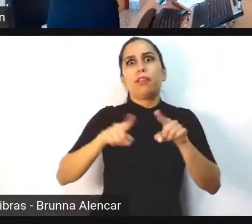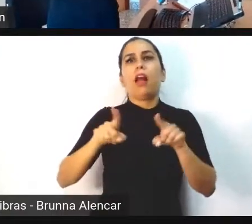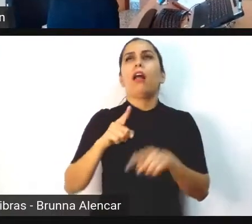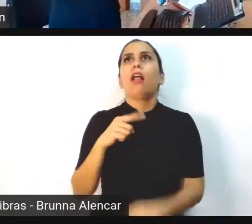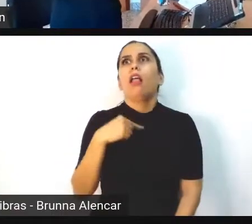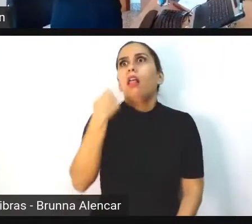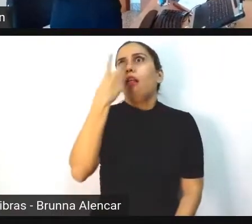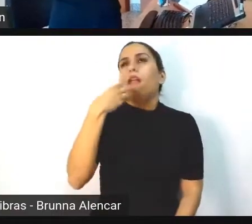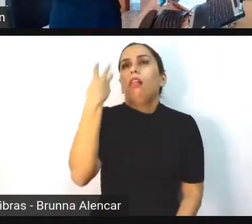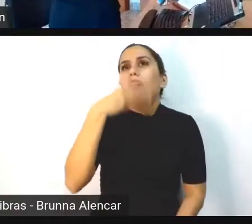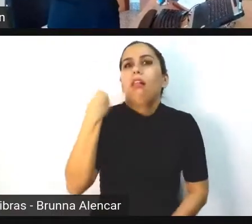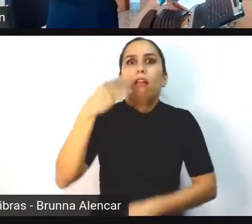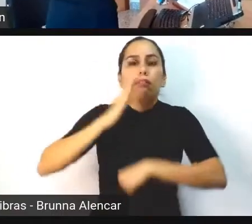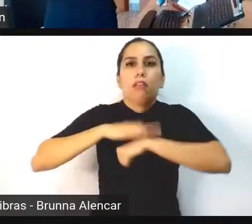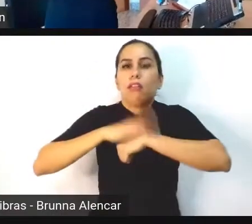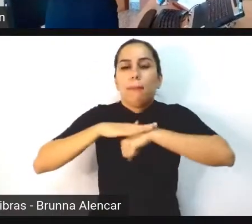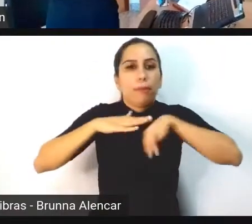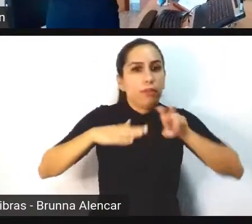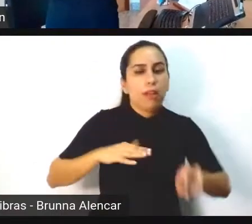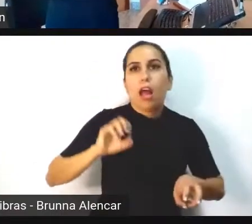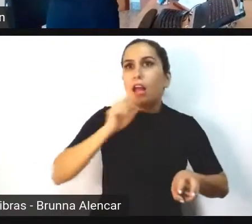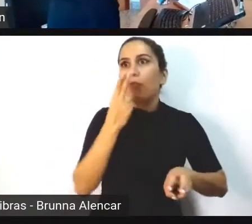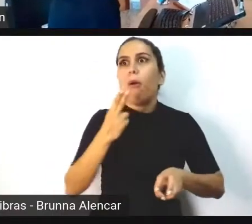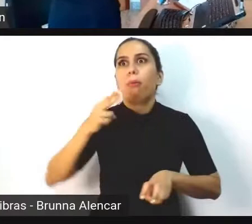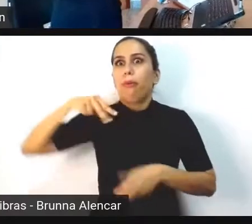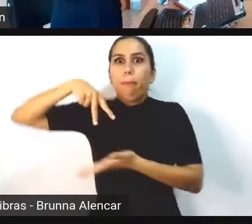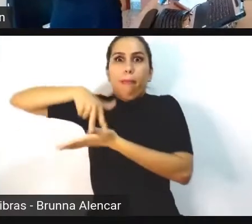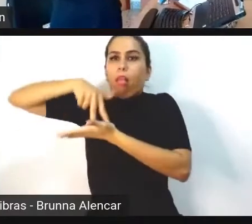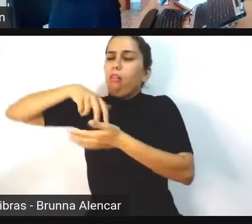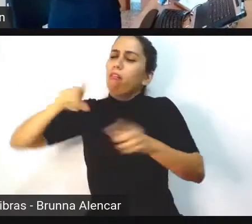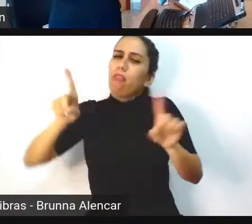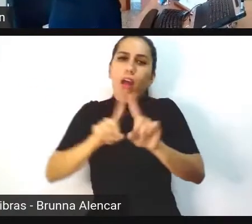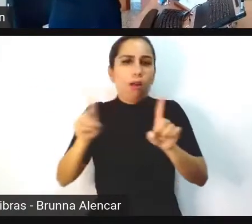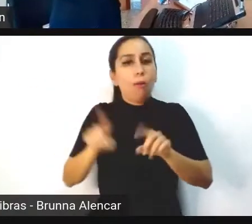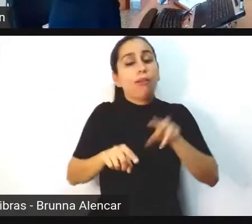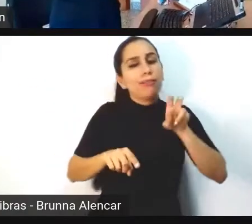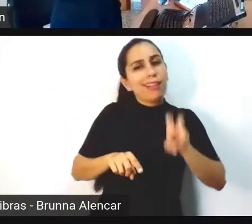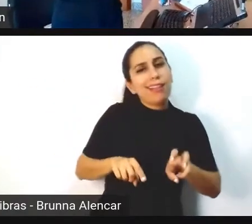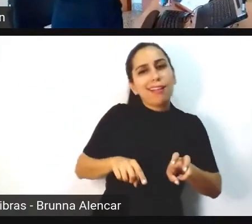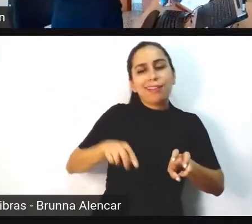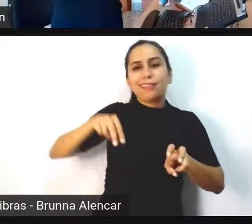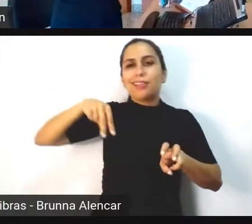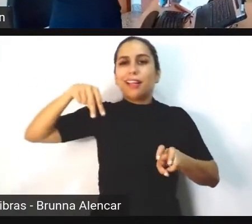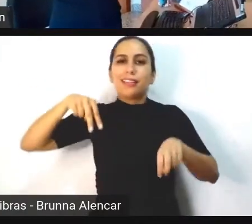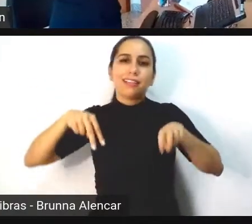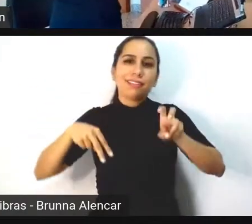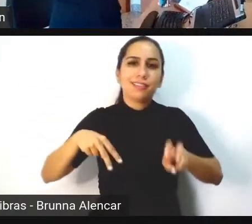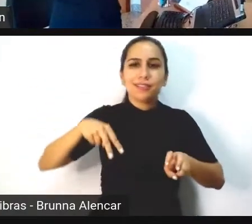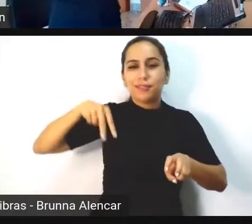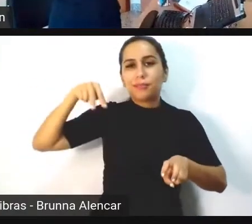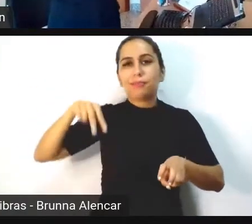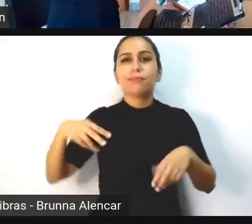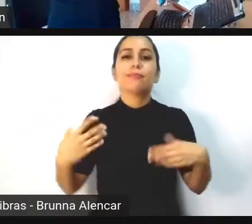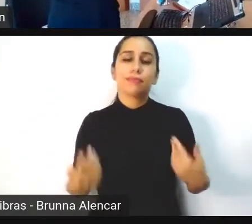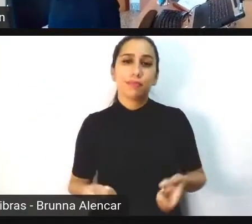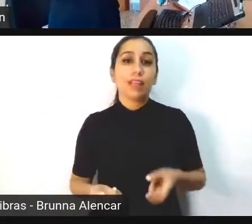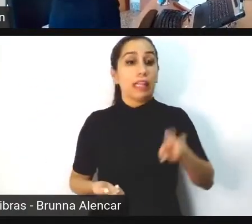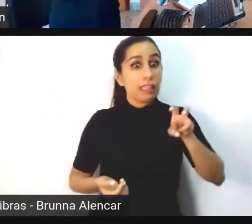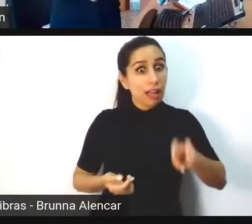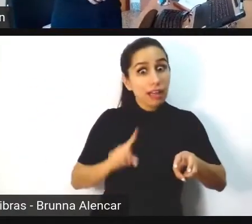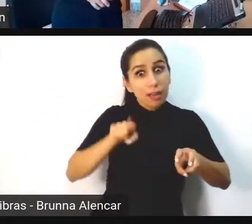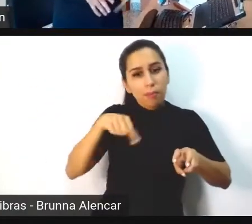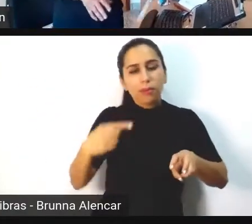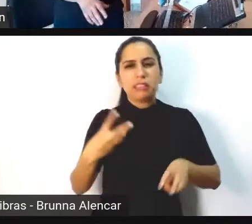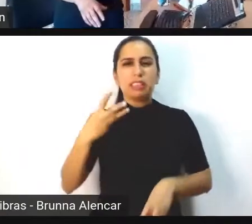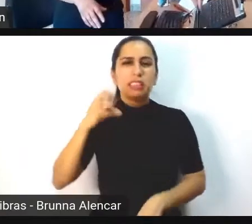Sempre levanta, senta, levanta, senta. Digo assim, coisas de 30 segundos, 1 minuto, já é o suficiente